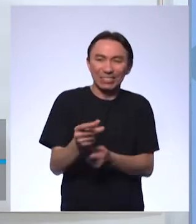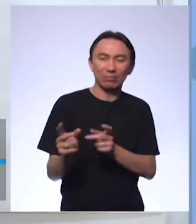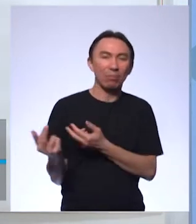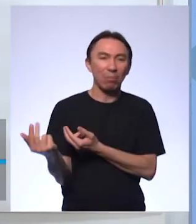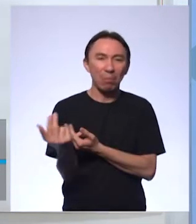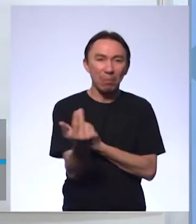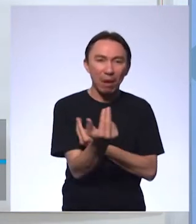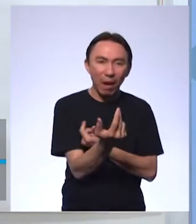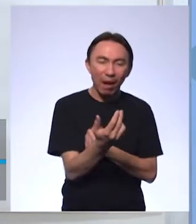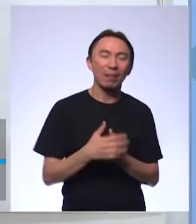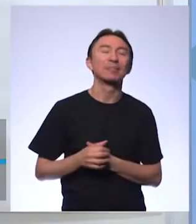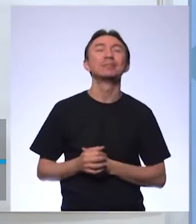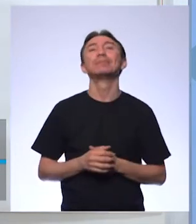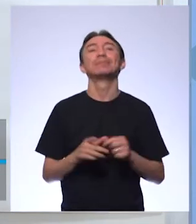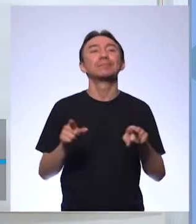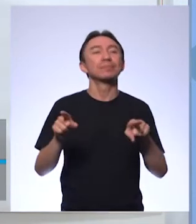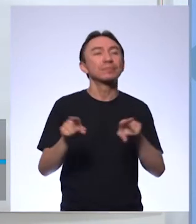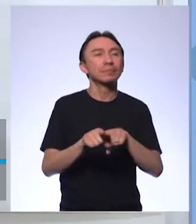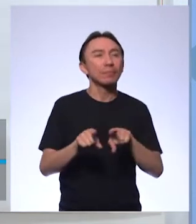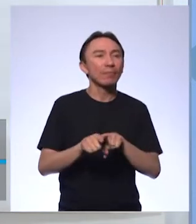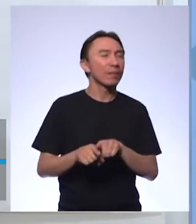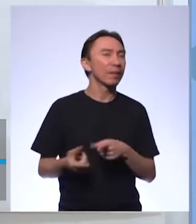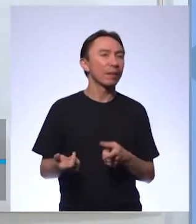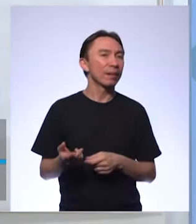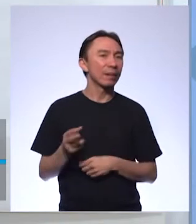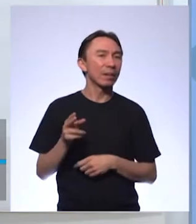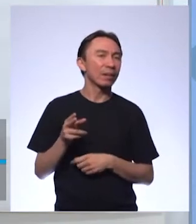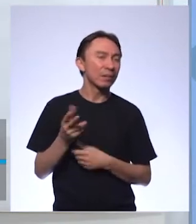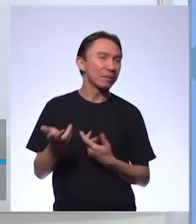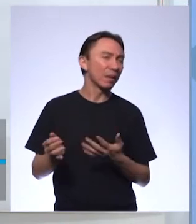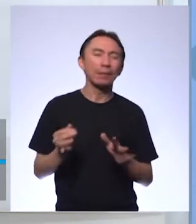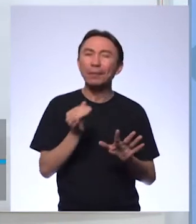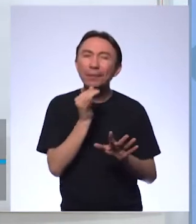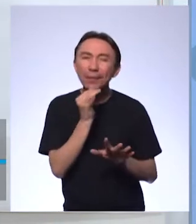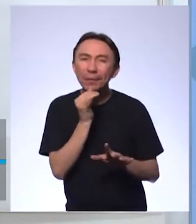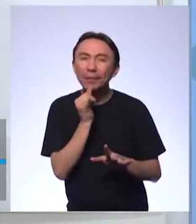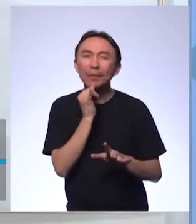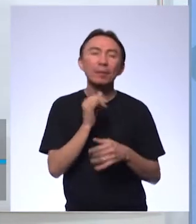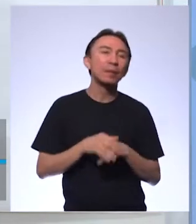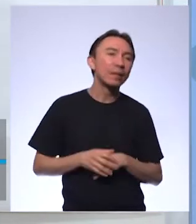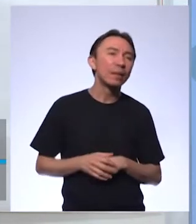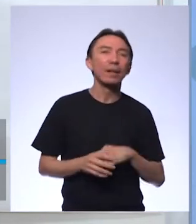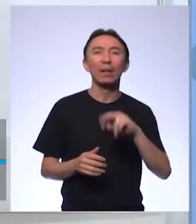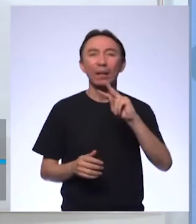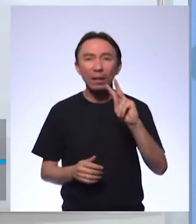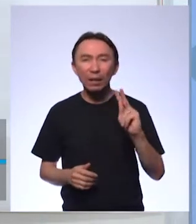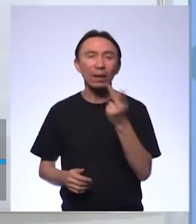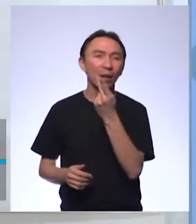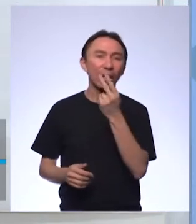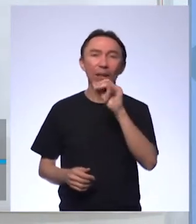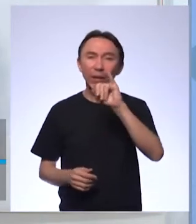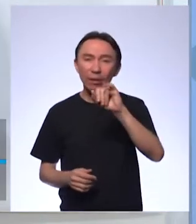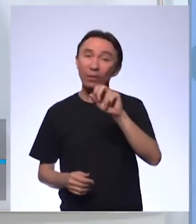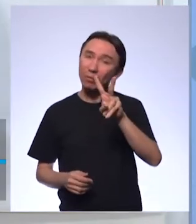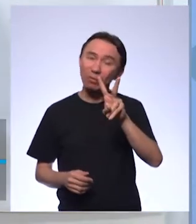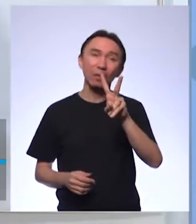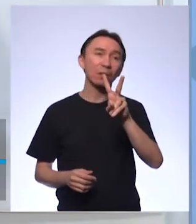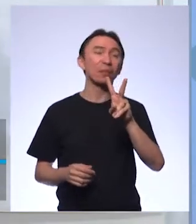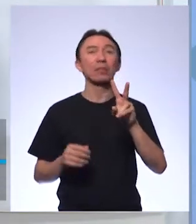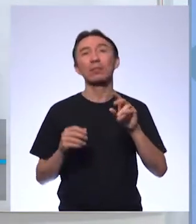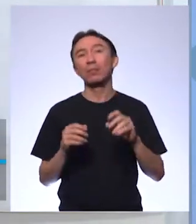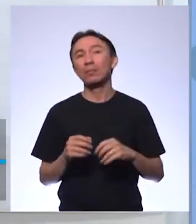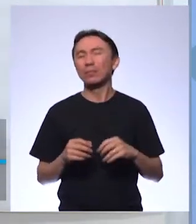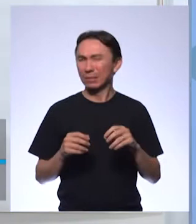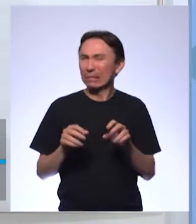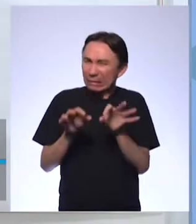utilização, o HIV não está muito certo aí, mas é bom tomar cuidado. Mas, por exemplo, hepatite se